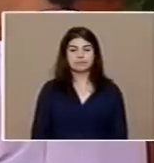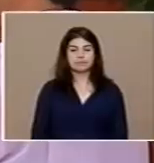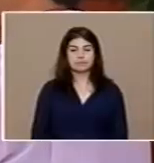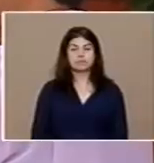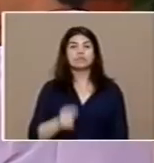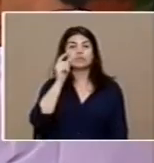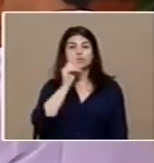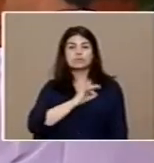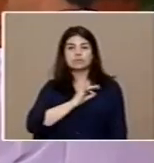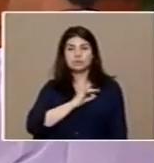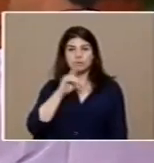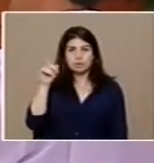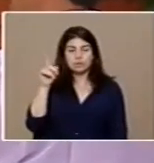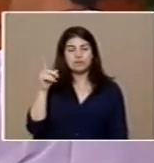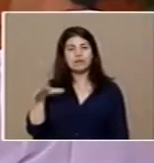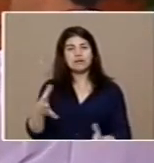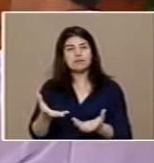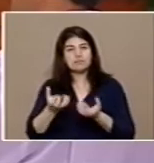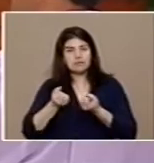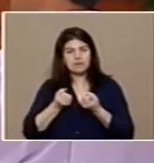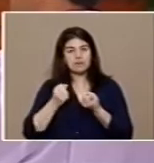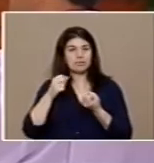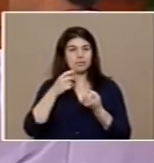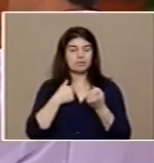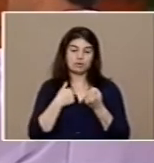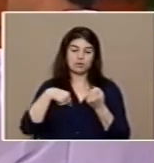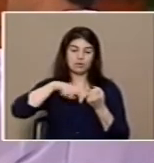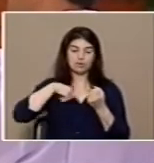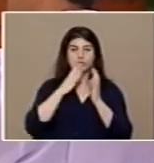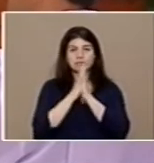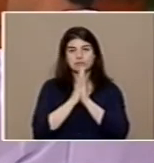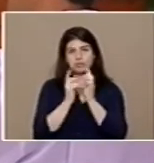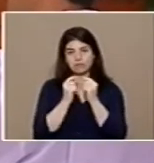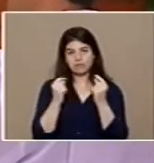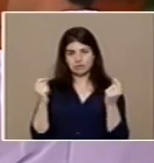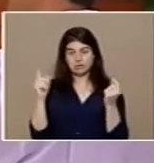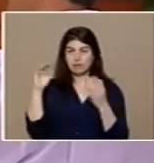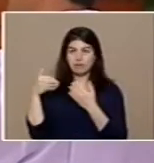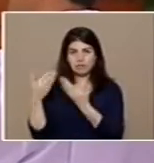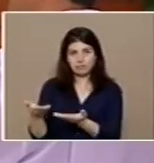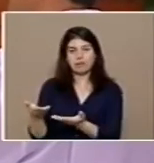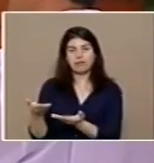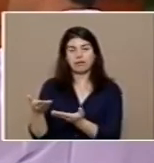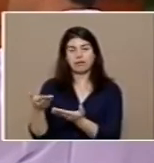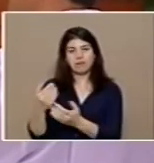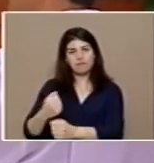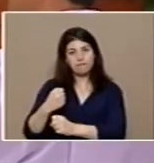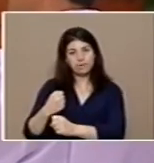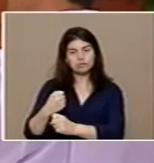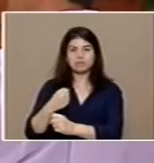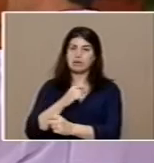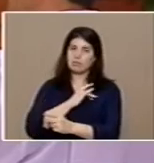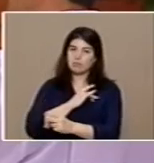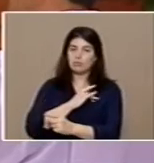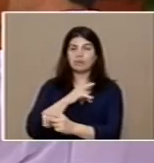acordei Senhor a nossa oração e daí a todos aqueles por quem pedimos a força de viver e no amor e na